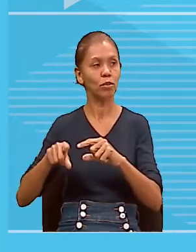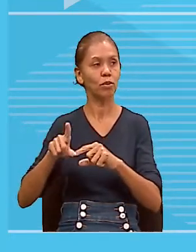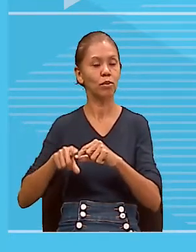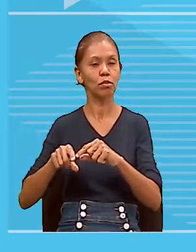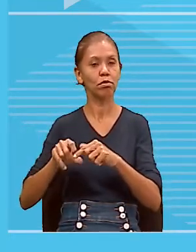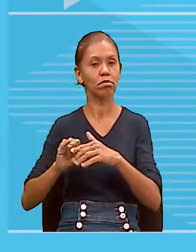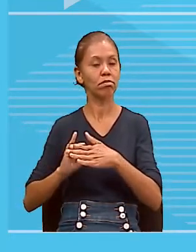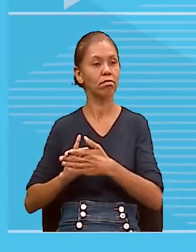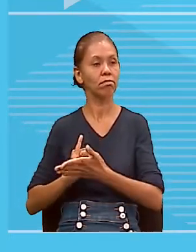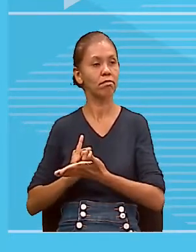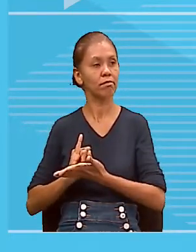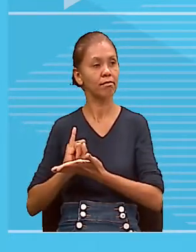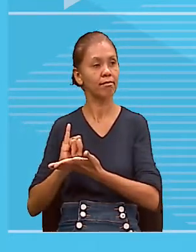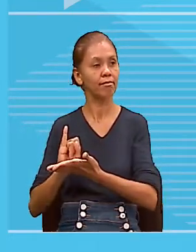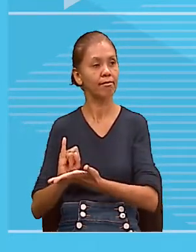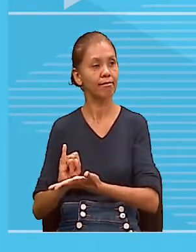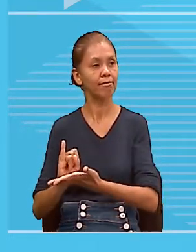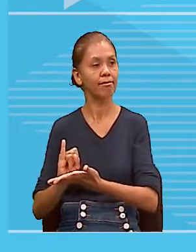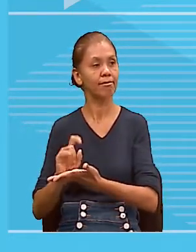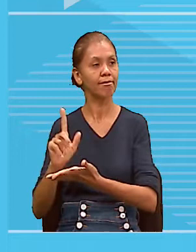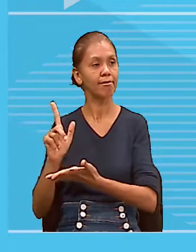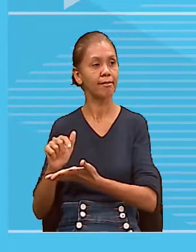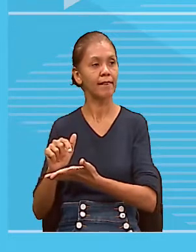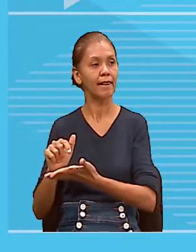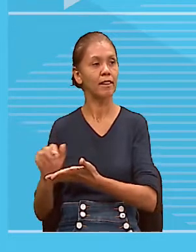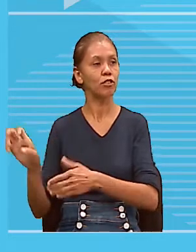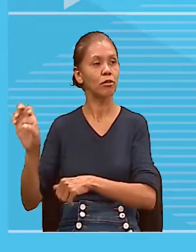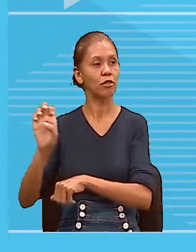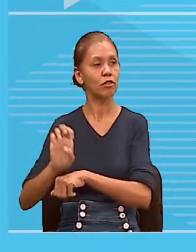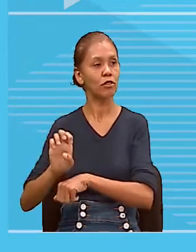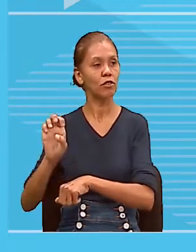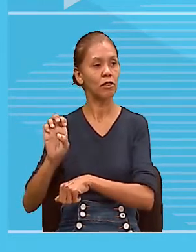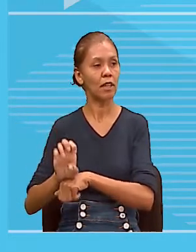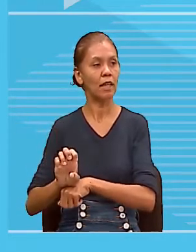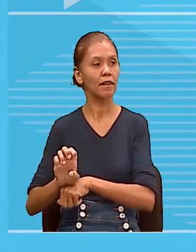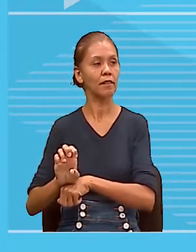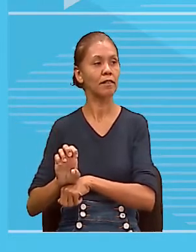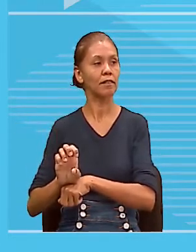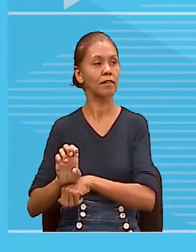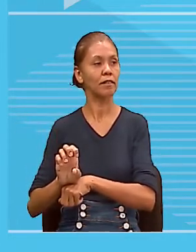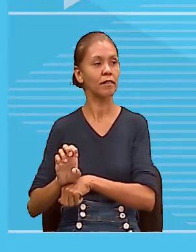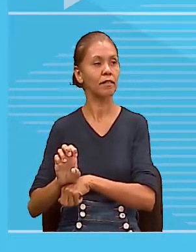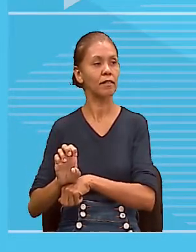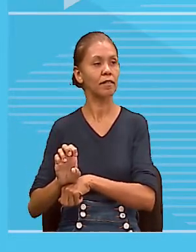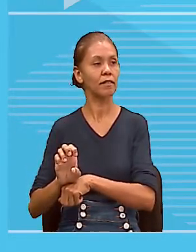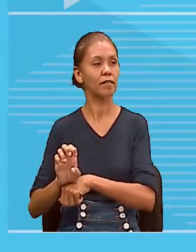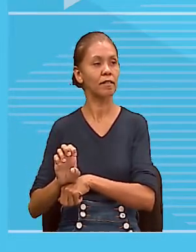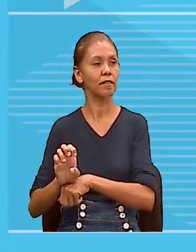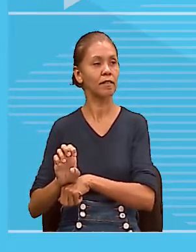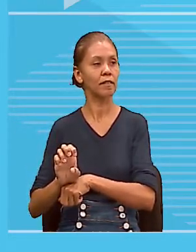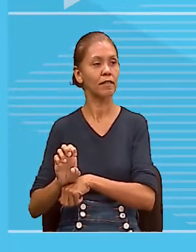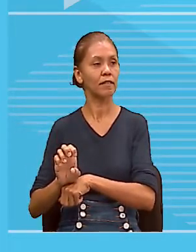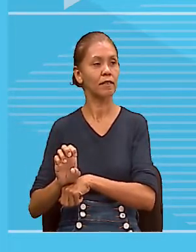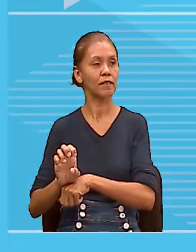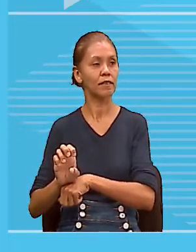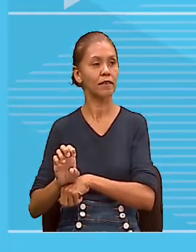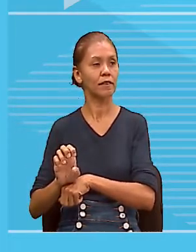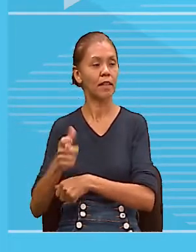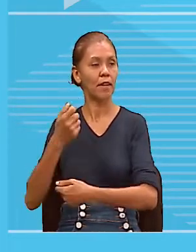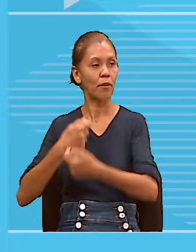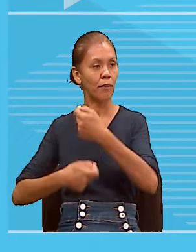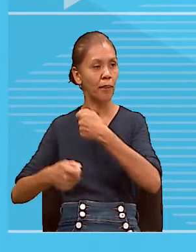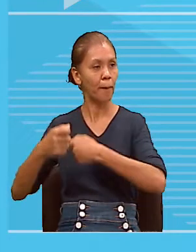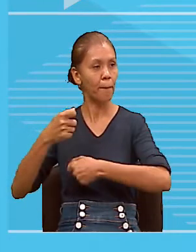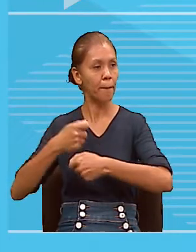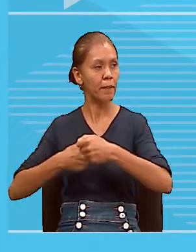vinha com a participação do Estado né economia no tratamento com as famosas estatais a que você tem a